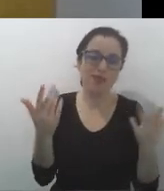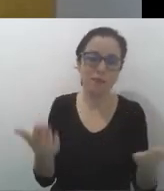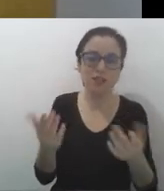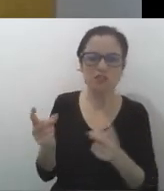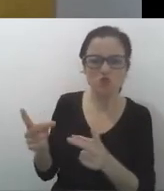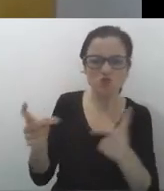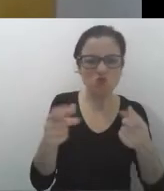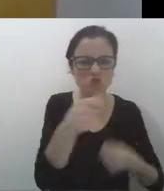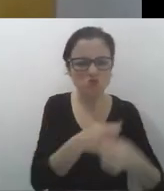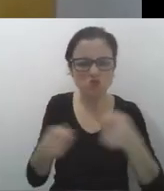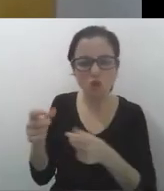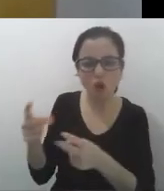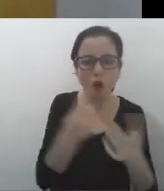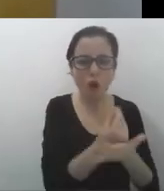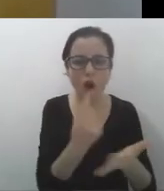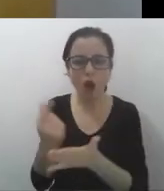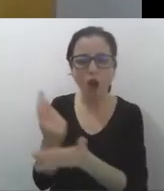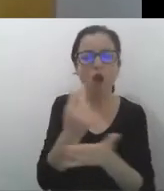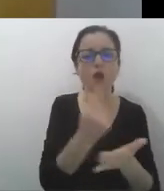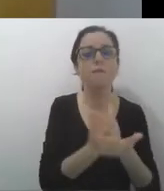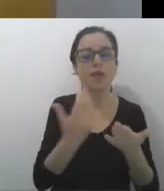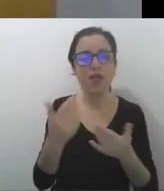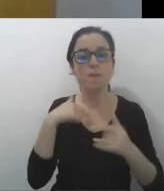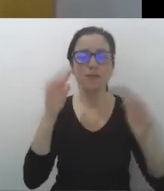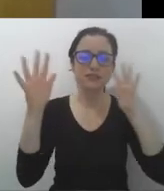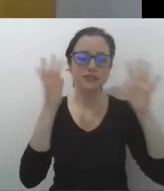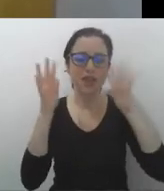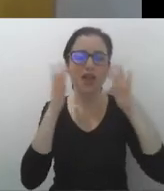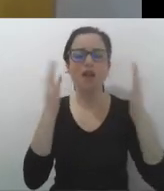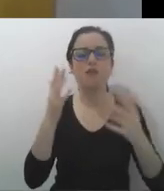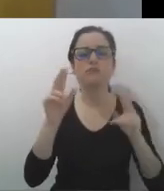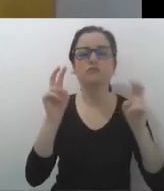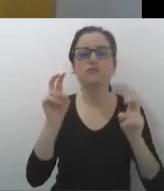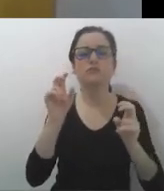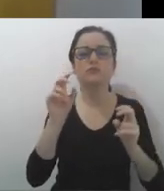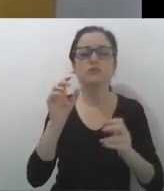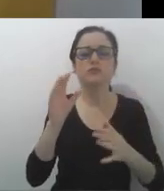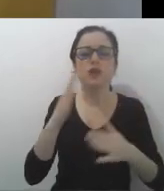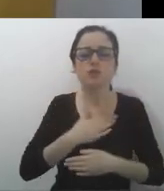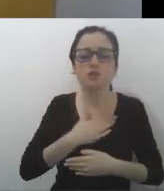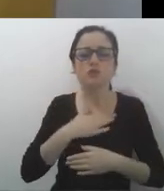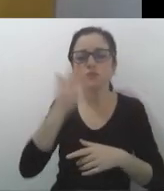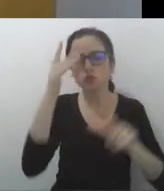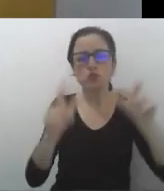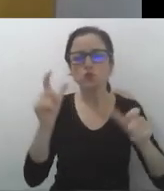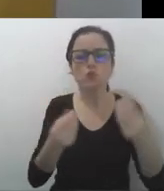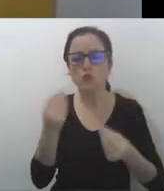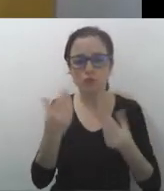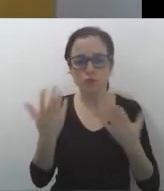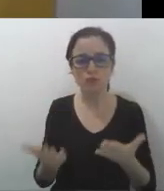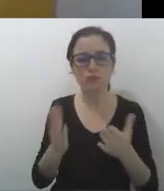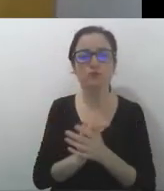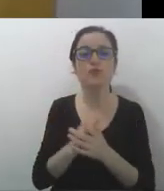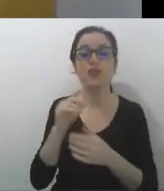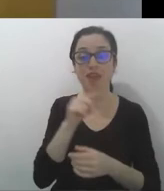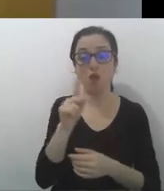um acerto, digamos, mercadológico, mas eu fico pensando se a questão do gosto, né?